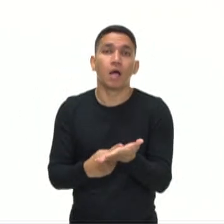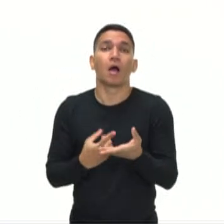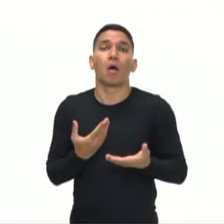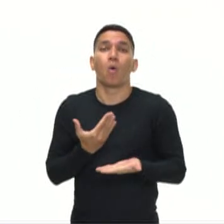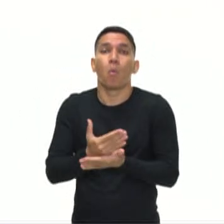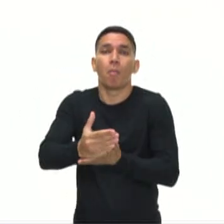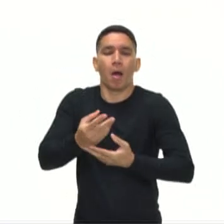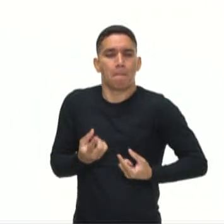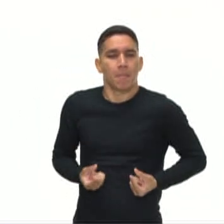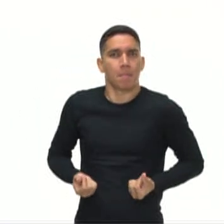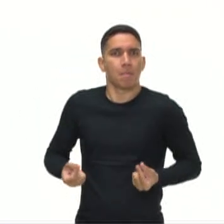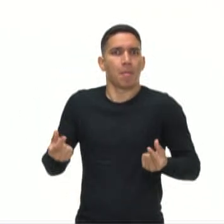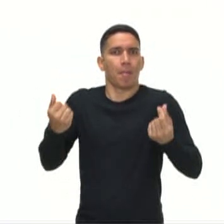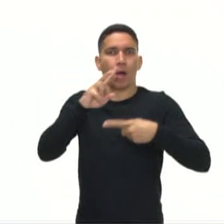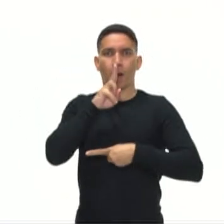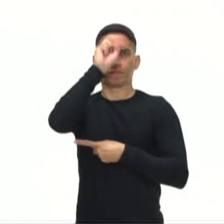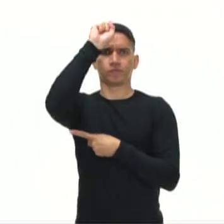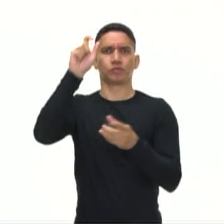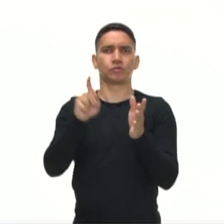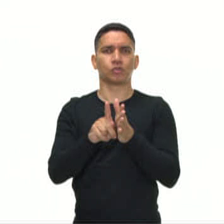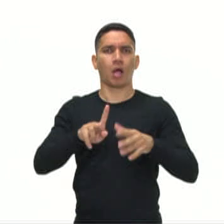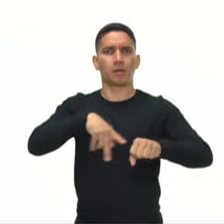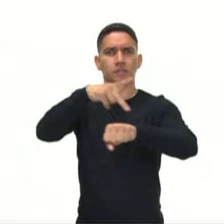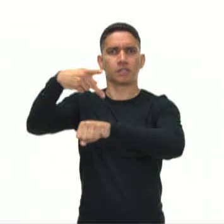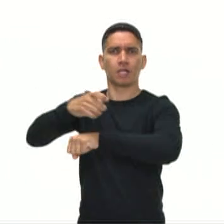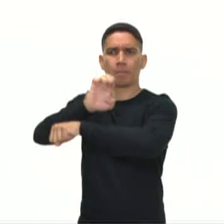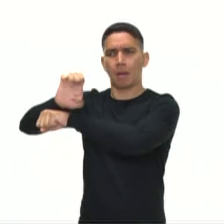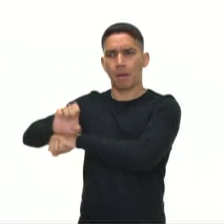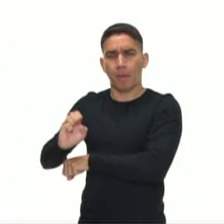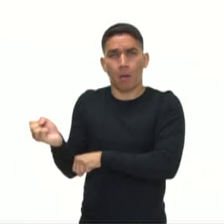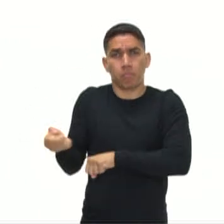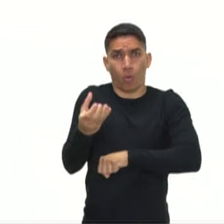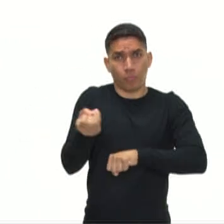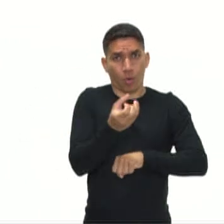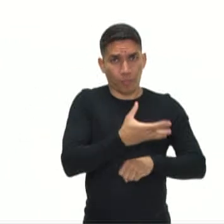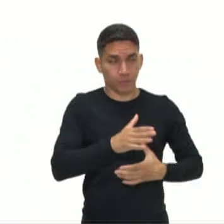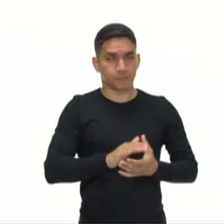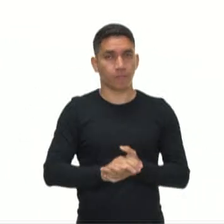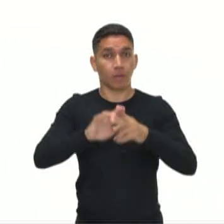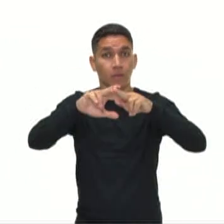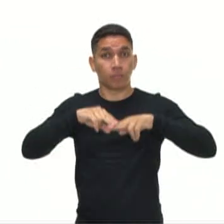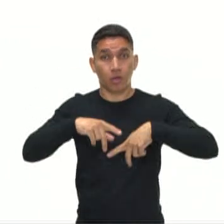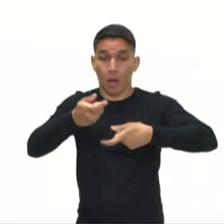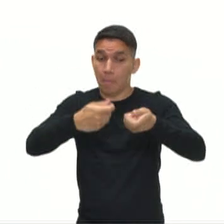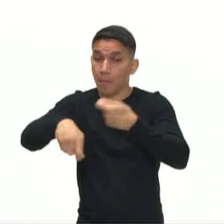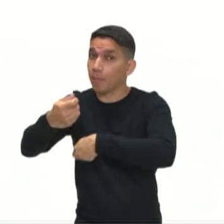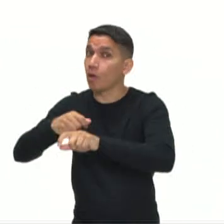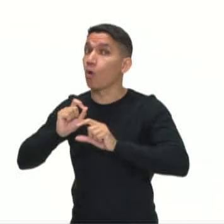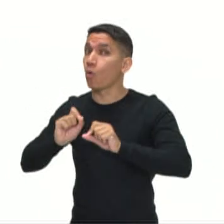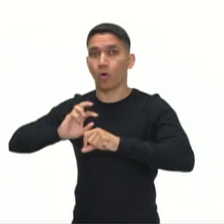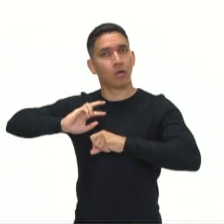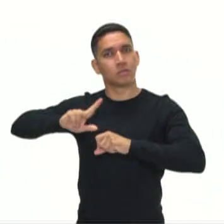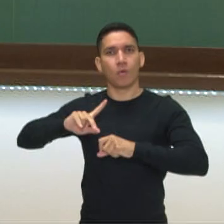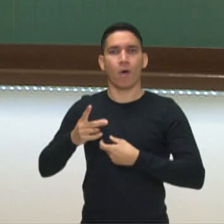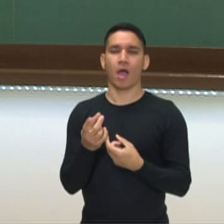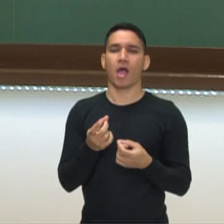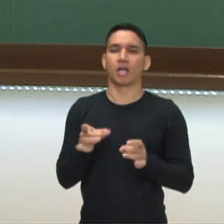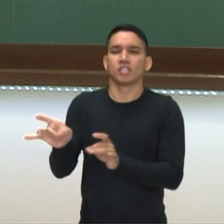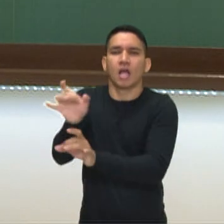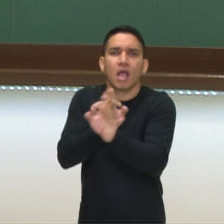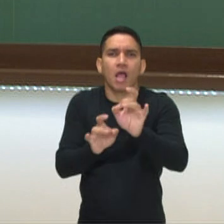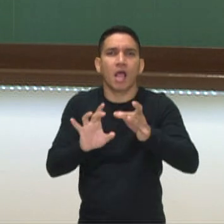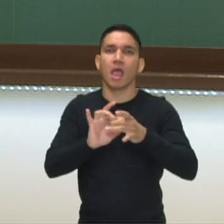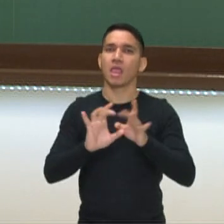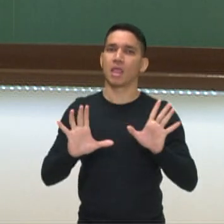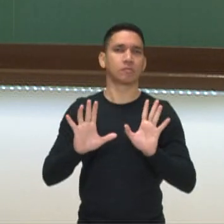enriquecer e fortalecer os Estados nacionais modernos. Então, o mercantilismo não era uma economia